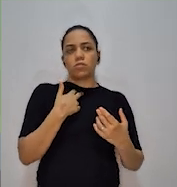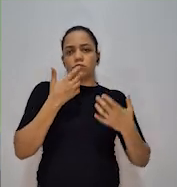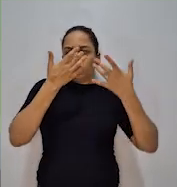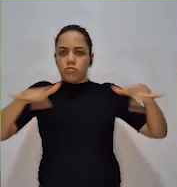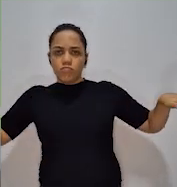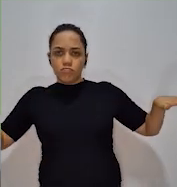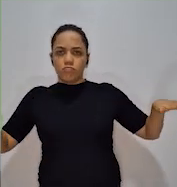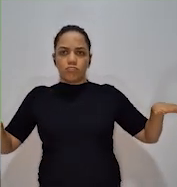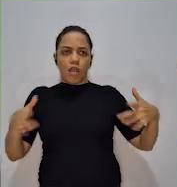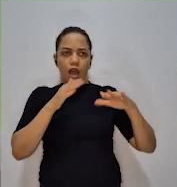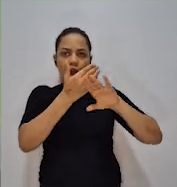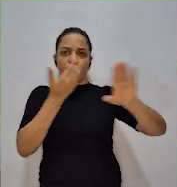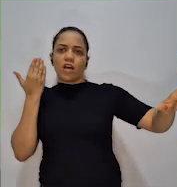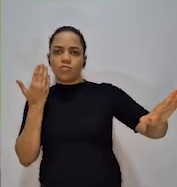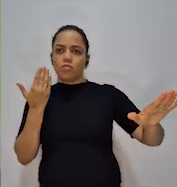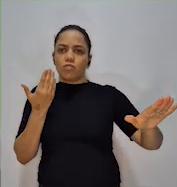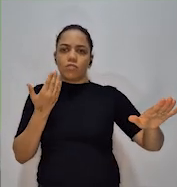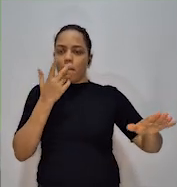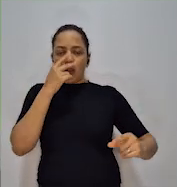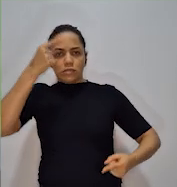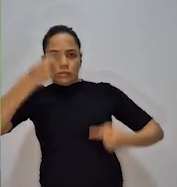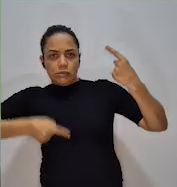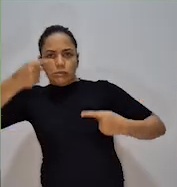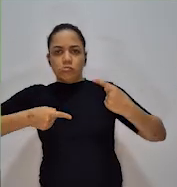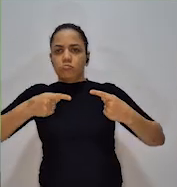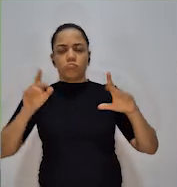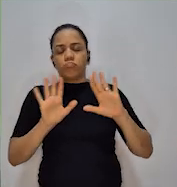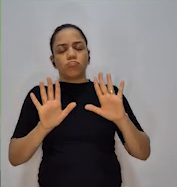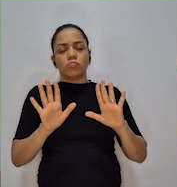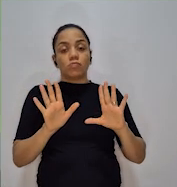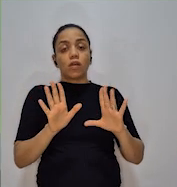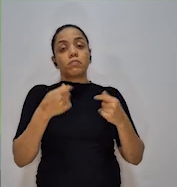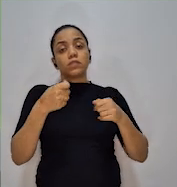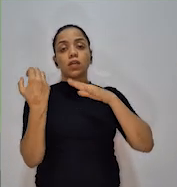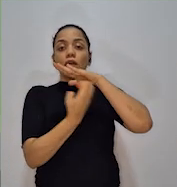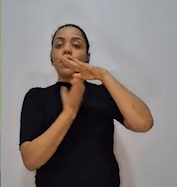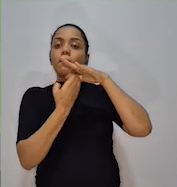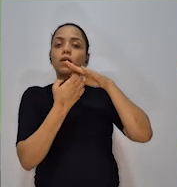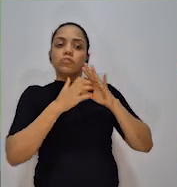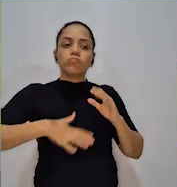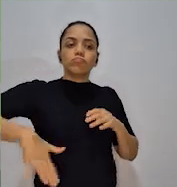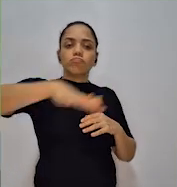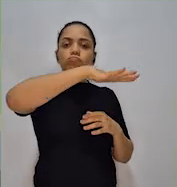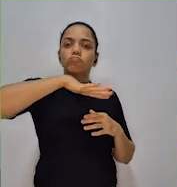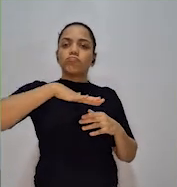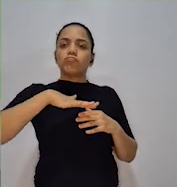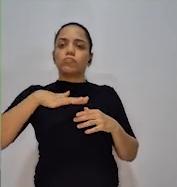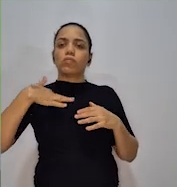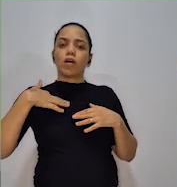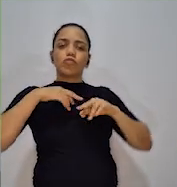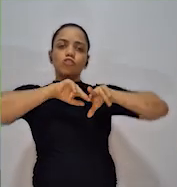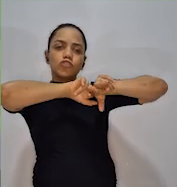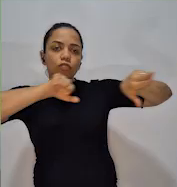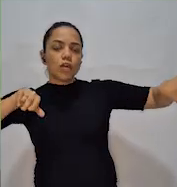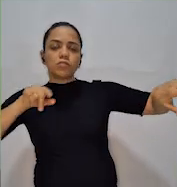de competição. Quando a gente tem ambiente de colaboração, que é o ambiente que uma boa estratégia da diversidade traz, ele é